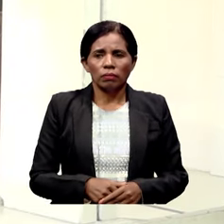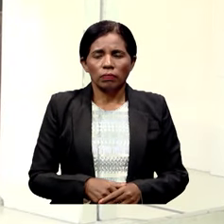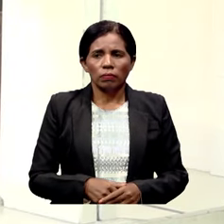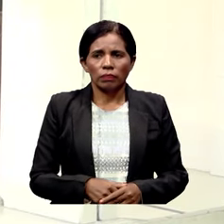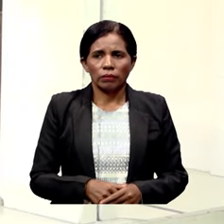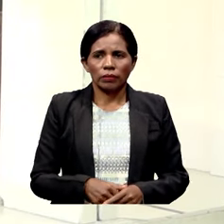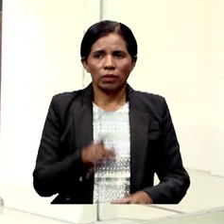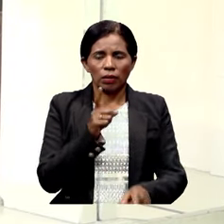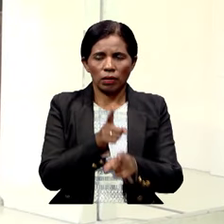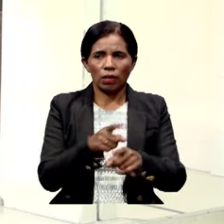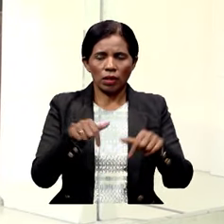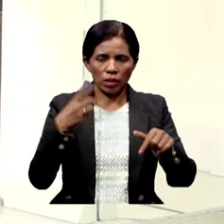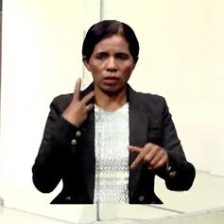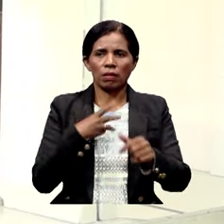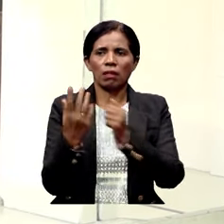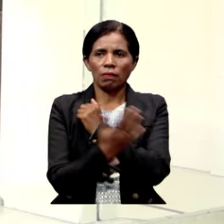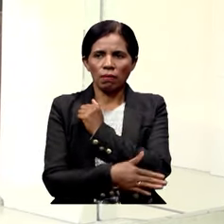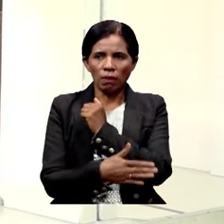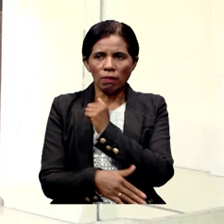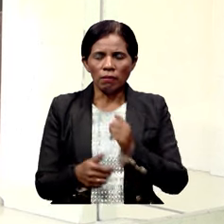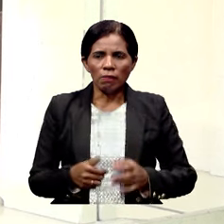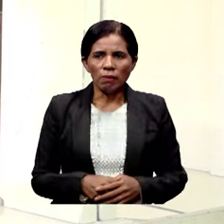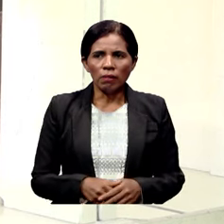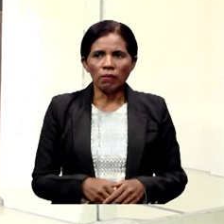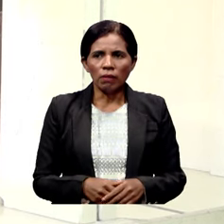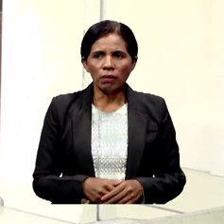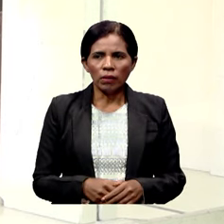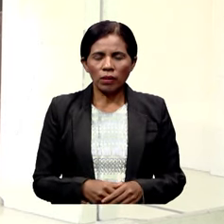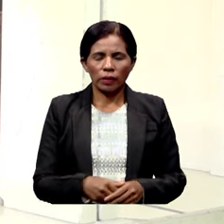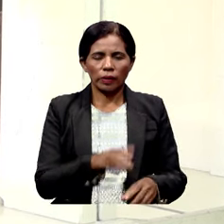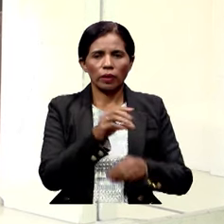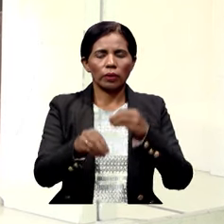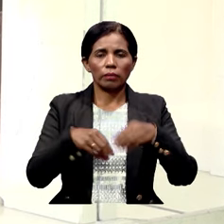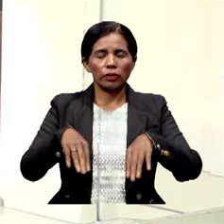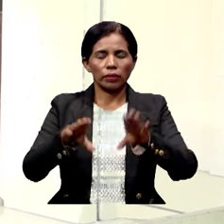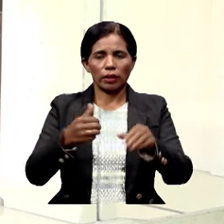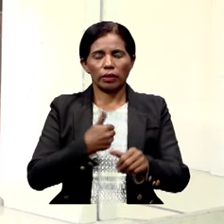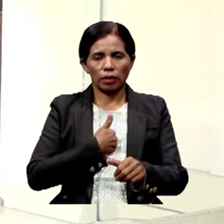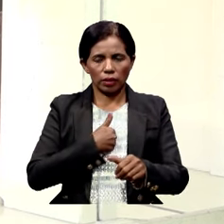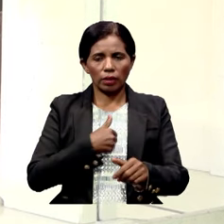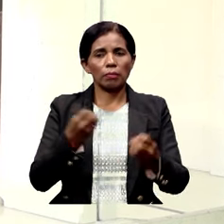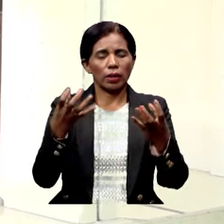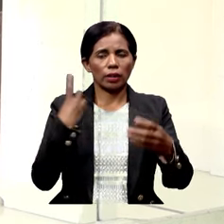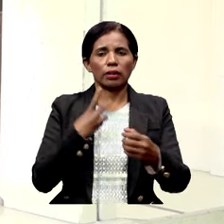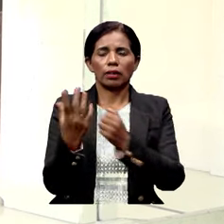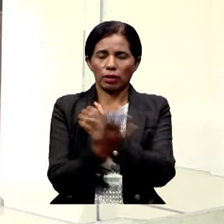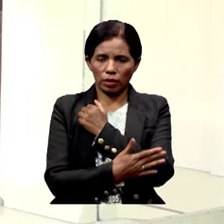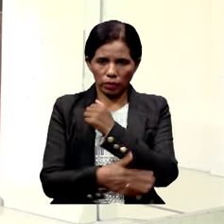real ne be ke akontese itania relaran liliu ba prostitusaun ne be ke na barak iha itania relaran